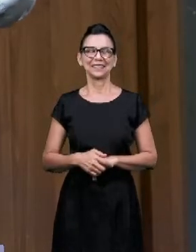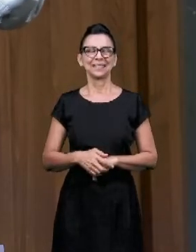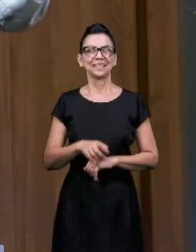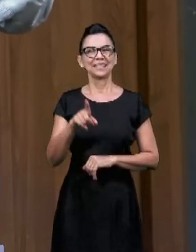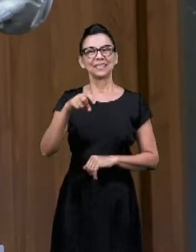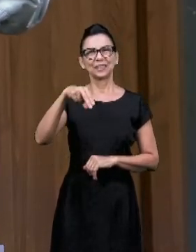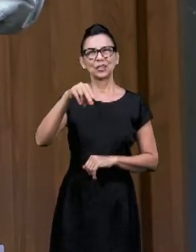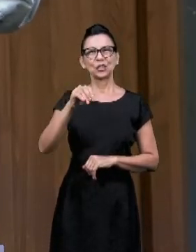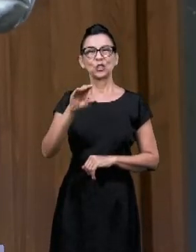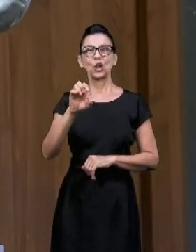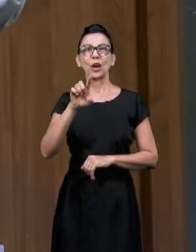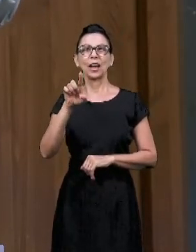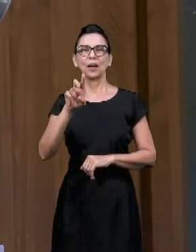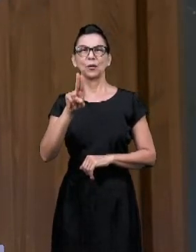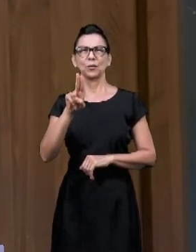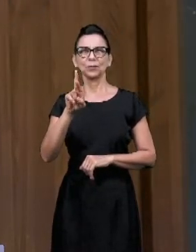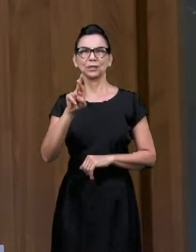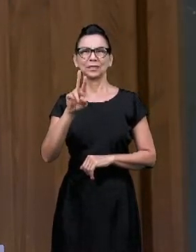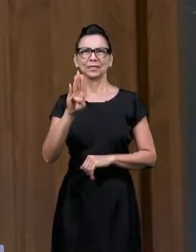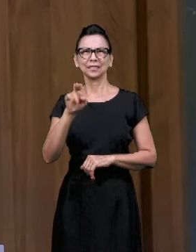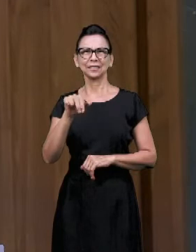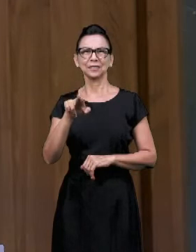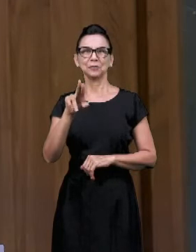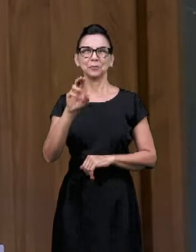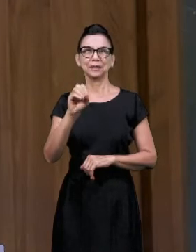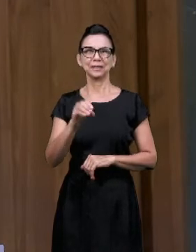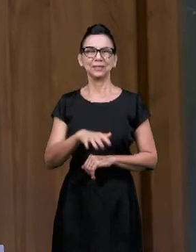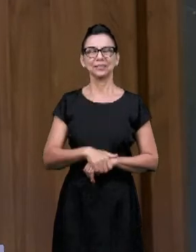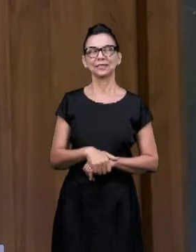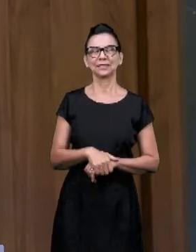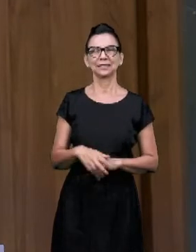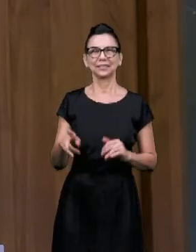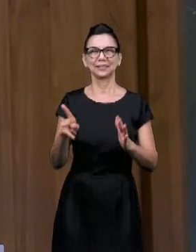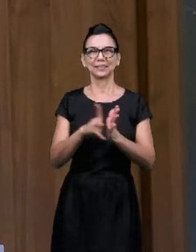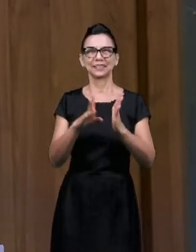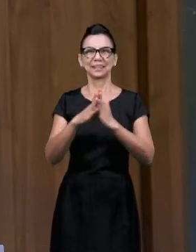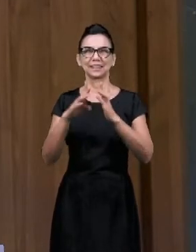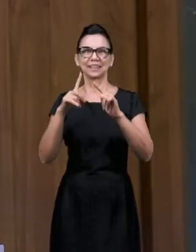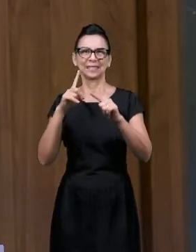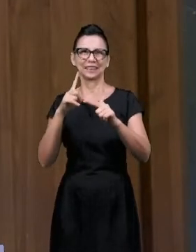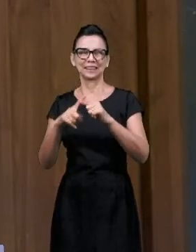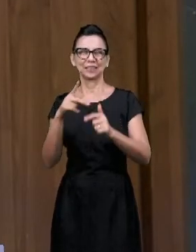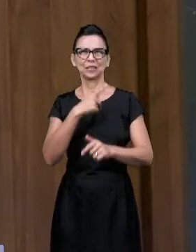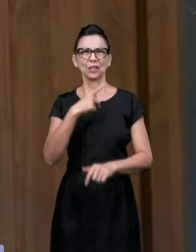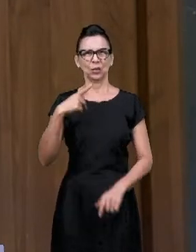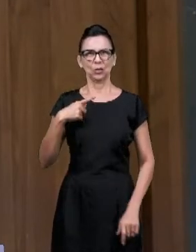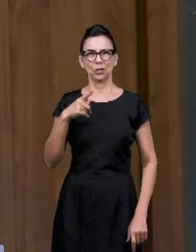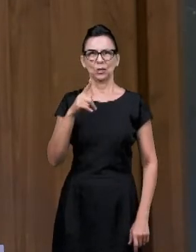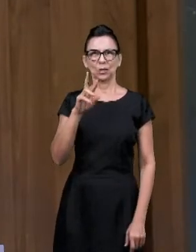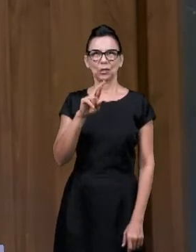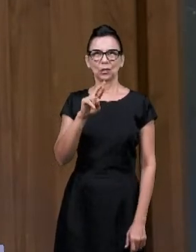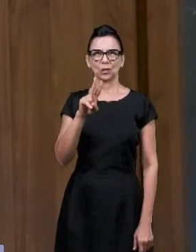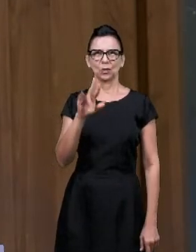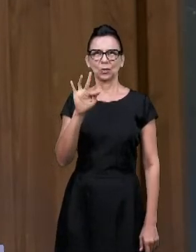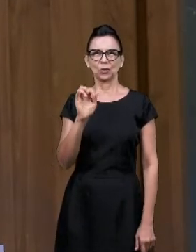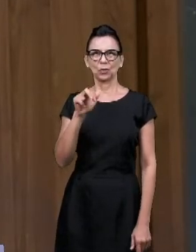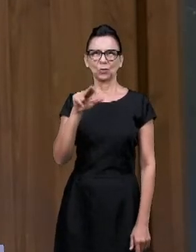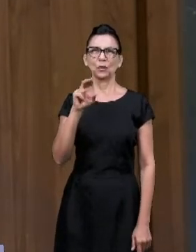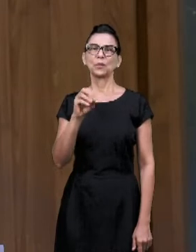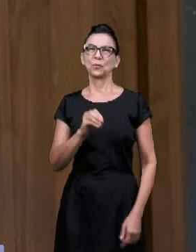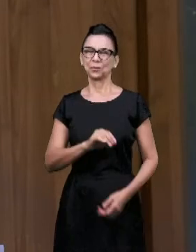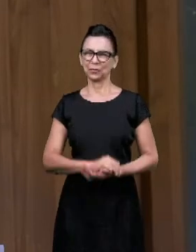Noé Urbano. Ele pertence à igreja ali do pastor Rufino. Ele vai então nos dar também mais uma